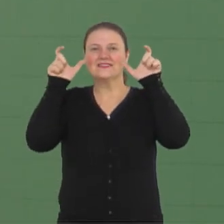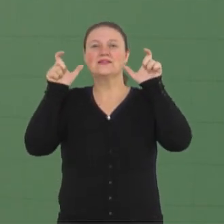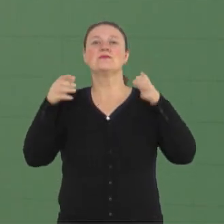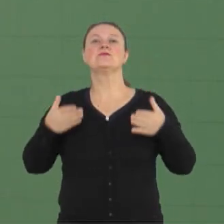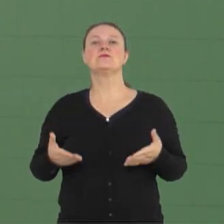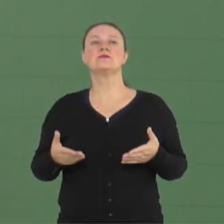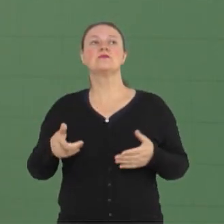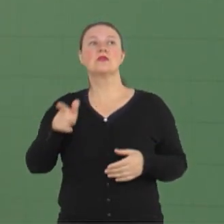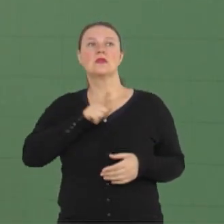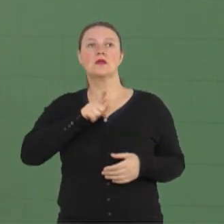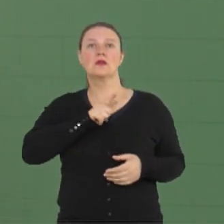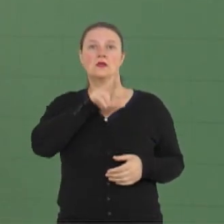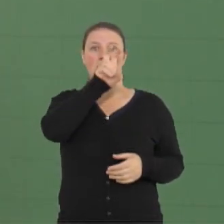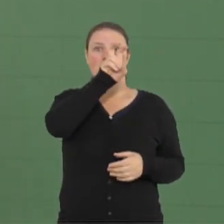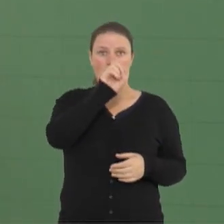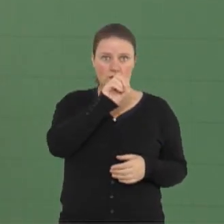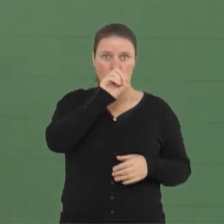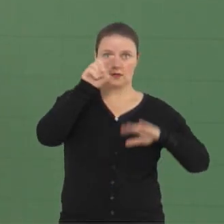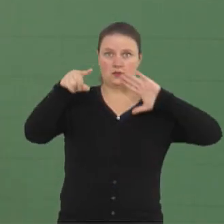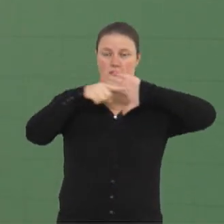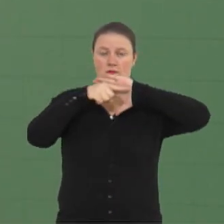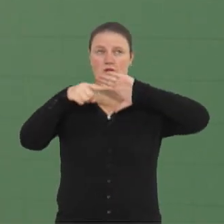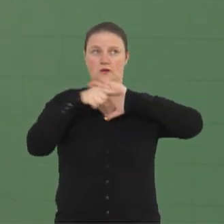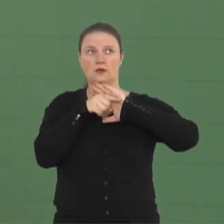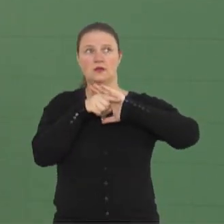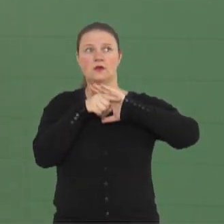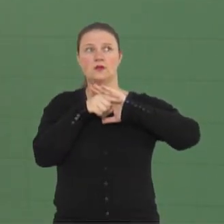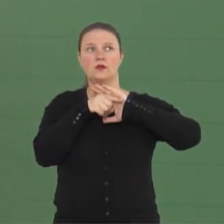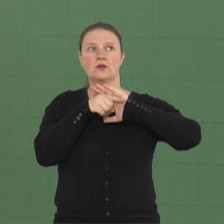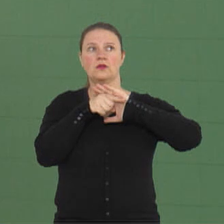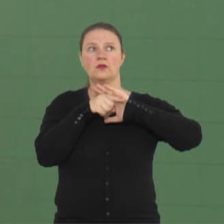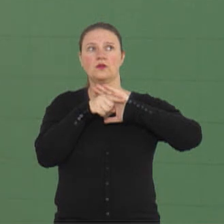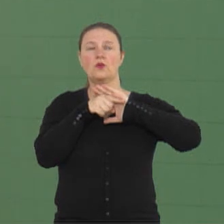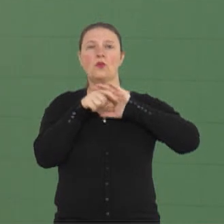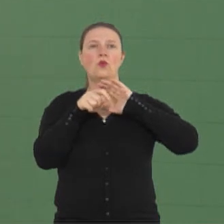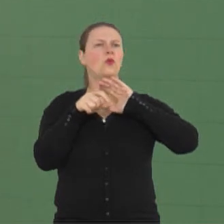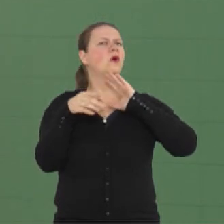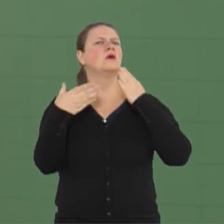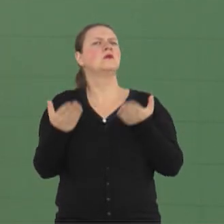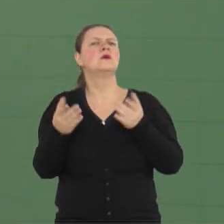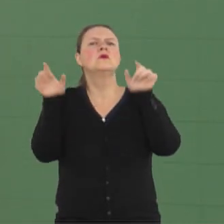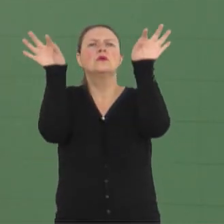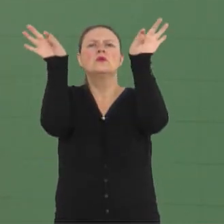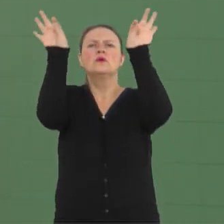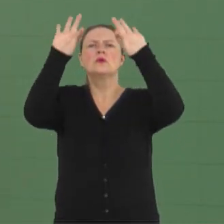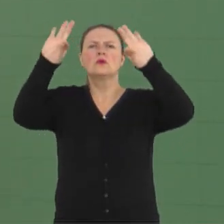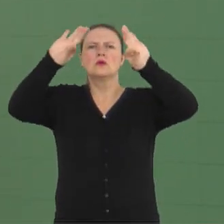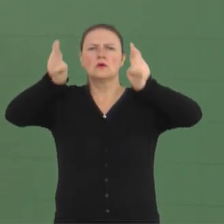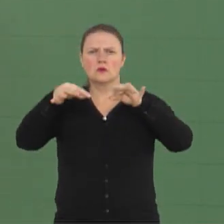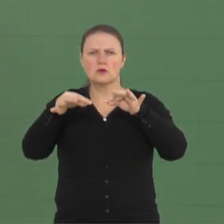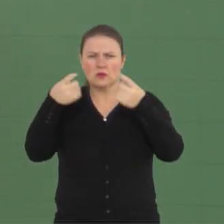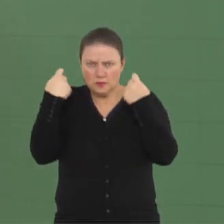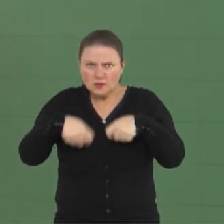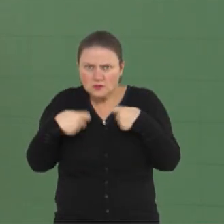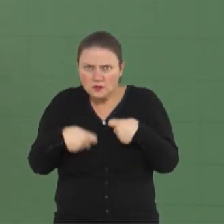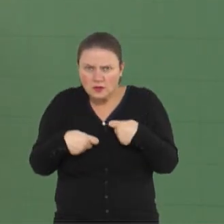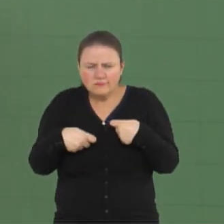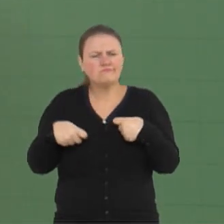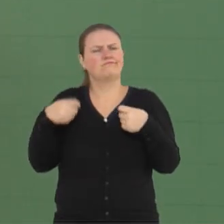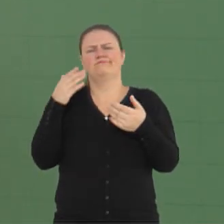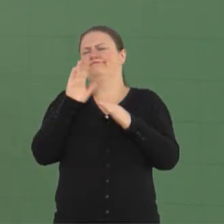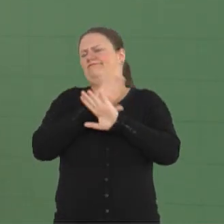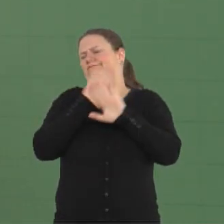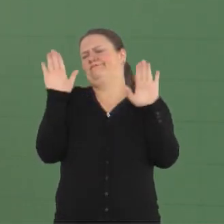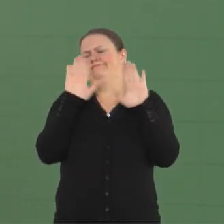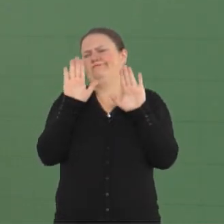então, 50 menos o que está nas chaves. Só que eu vou precisar das chaves novamente? Não.